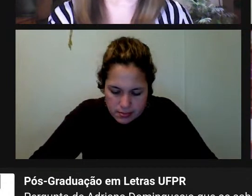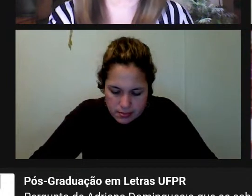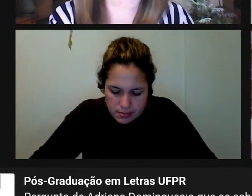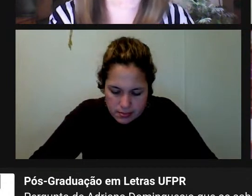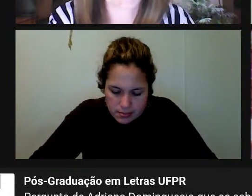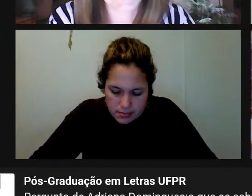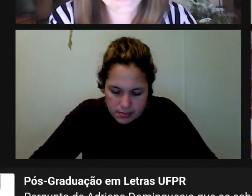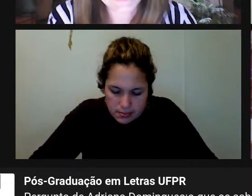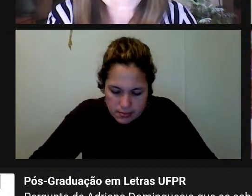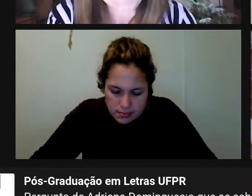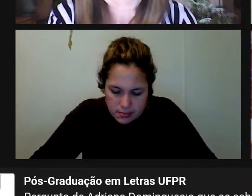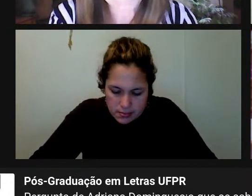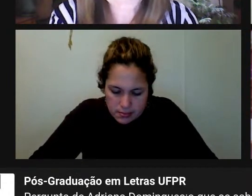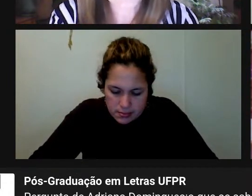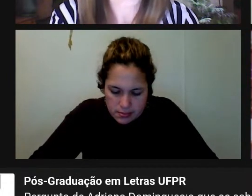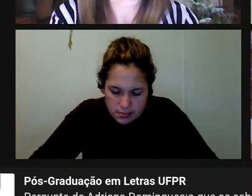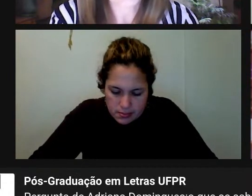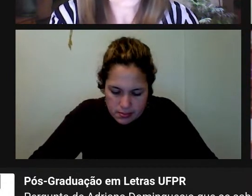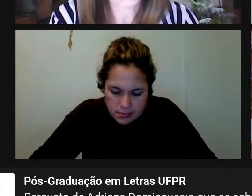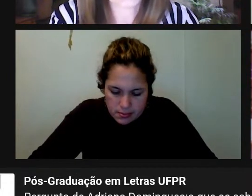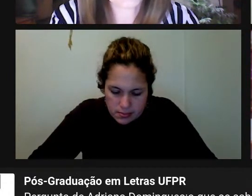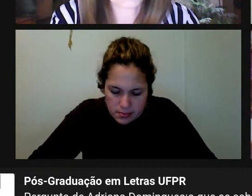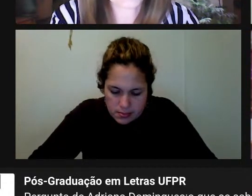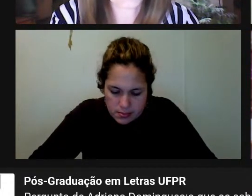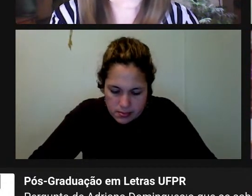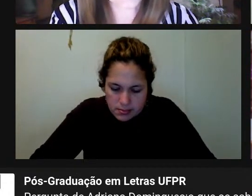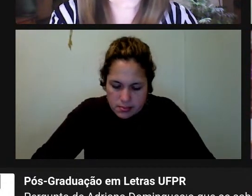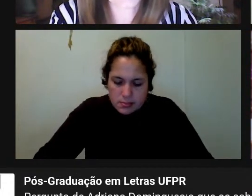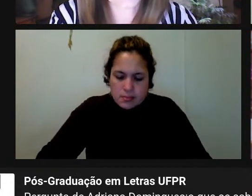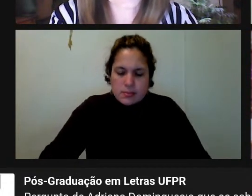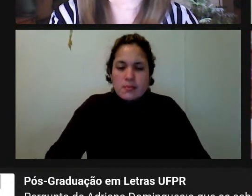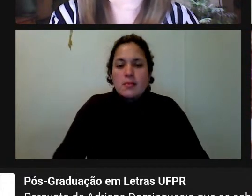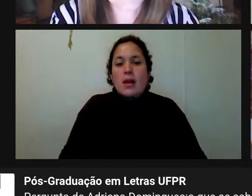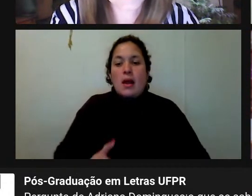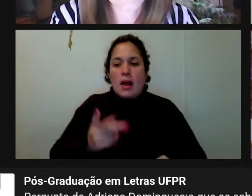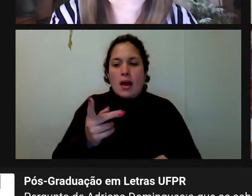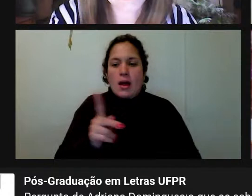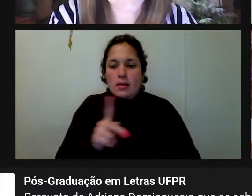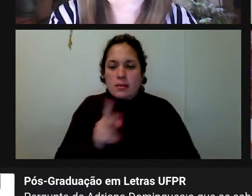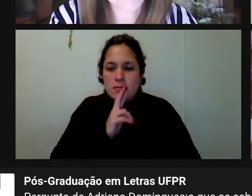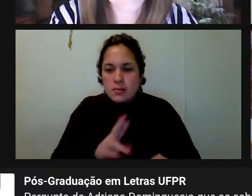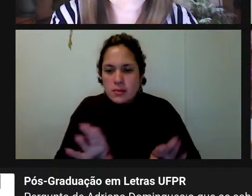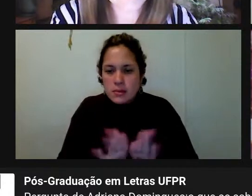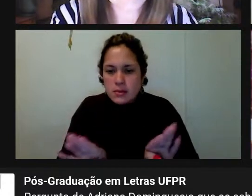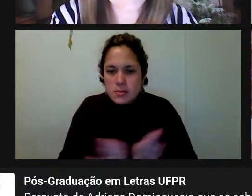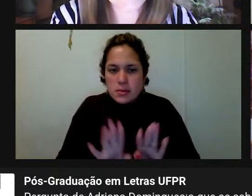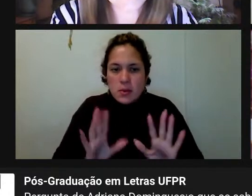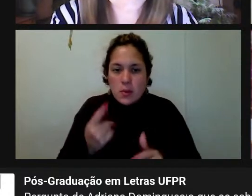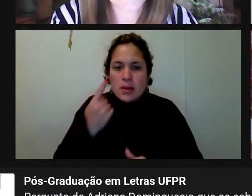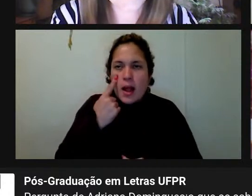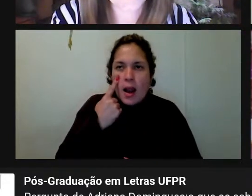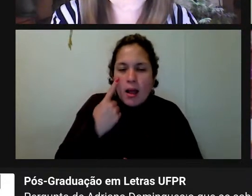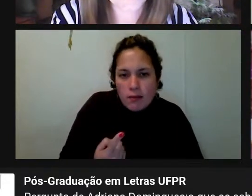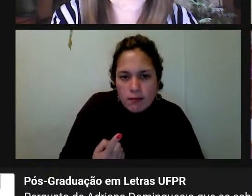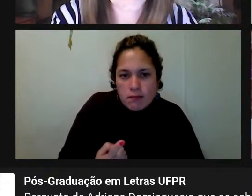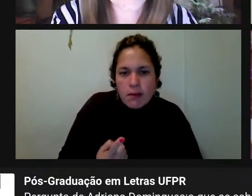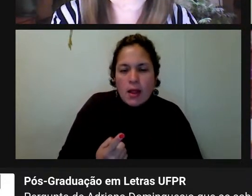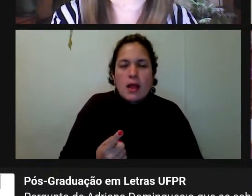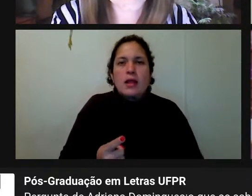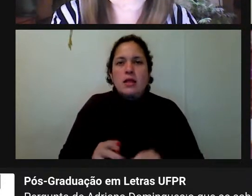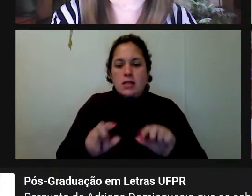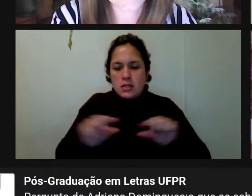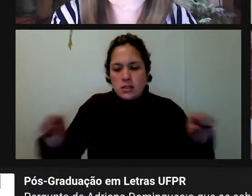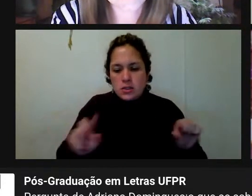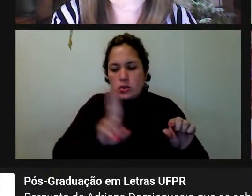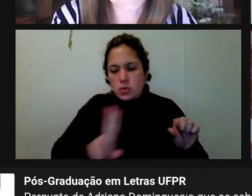to głębiej. A professora responde que primeira vez que ela vê esse sobrenome e que é um pouco difícil